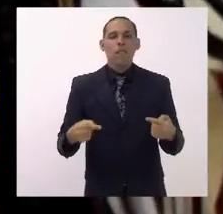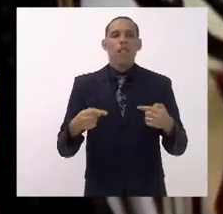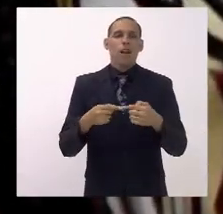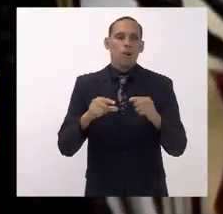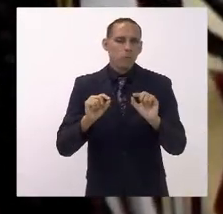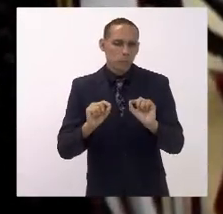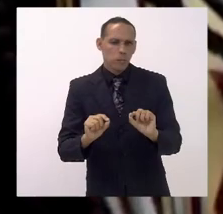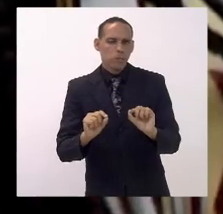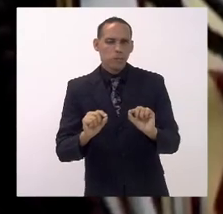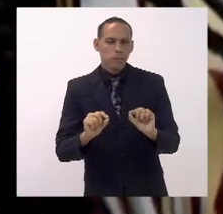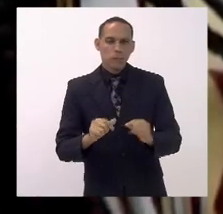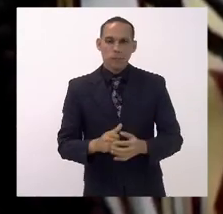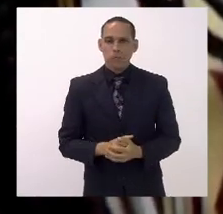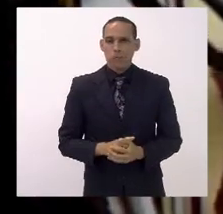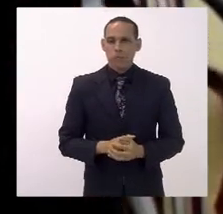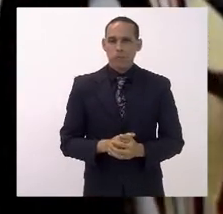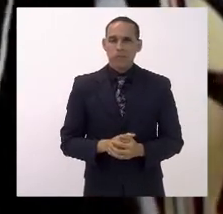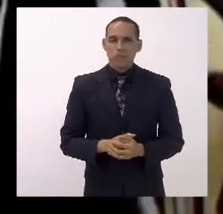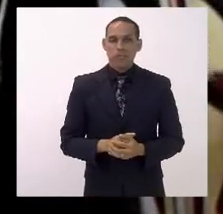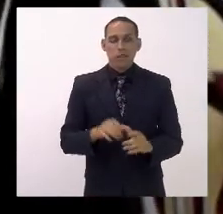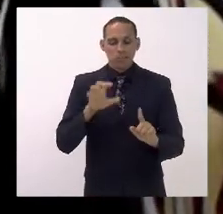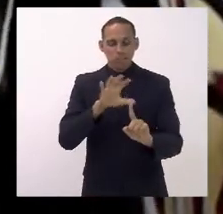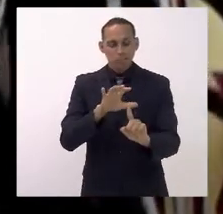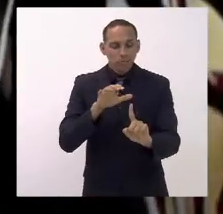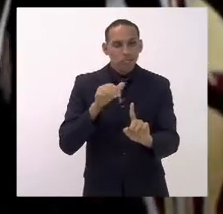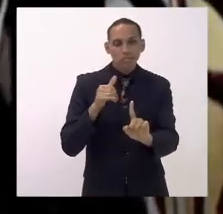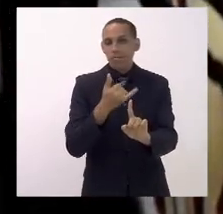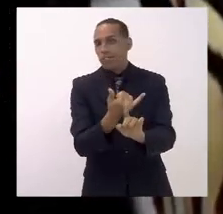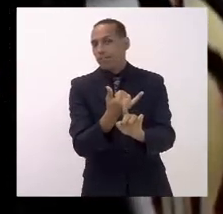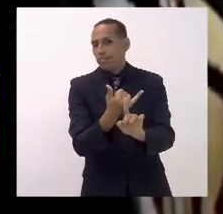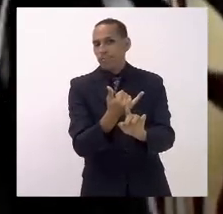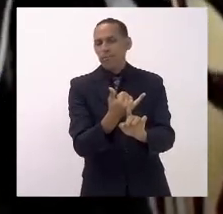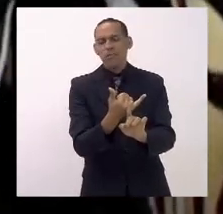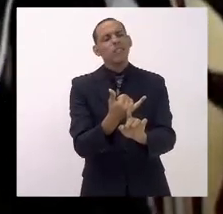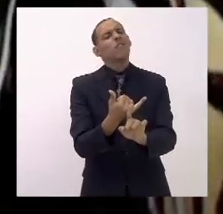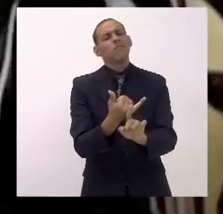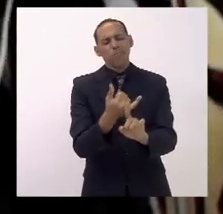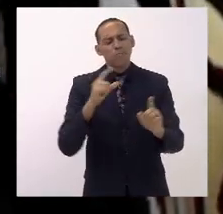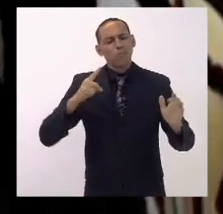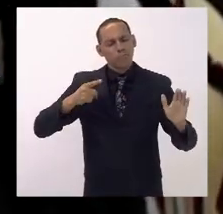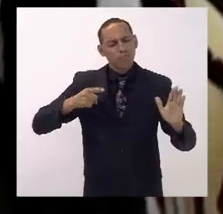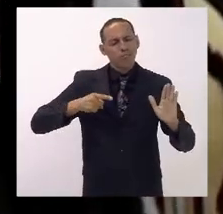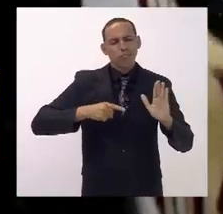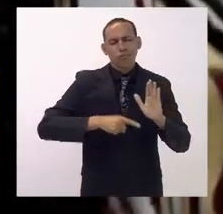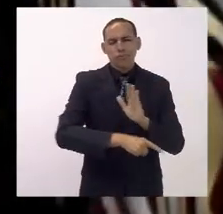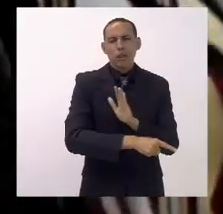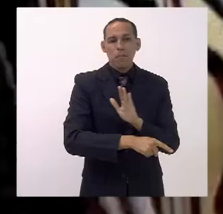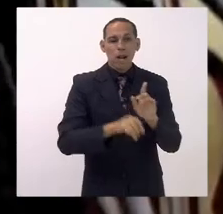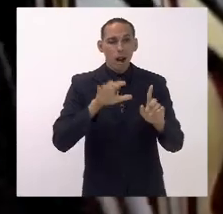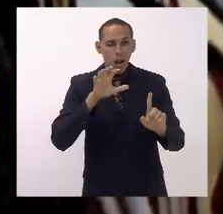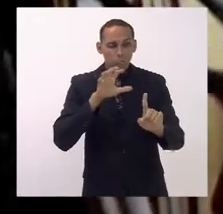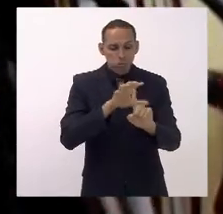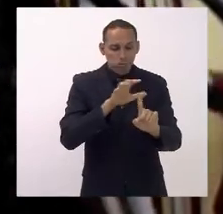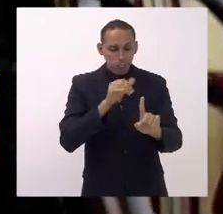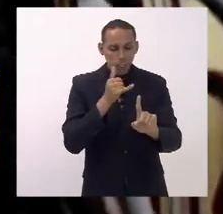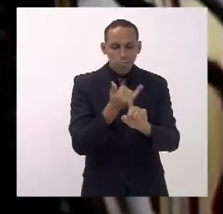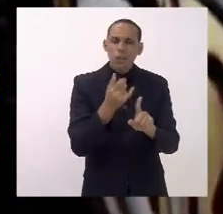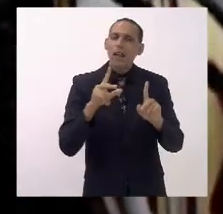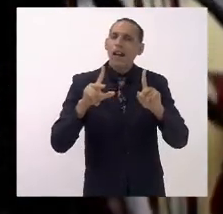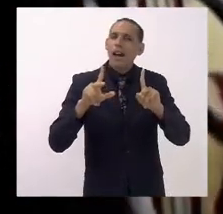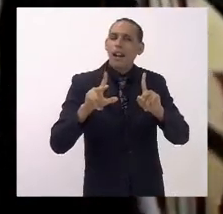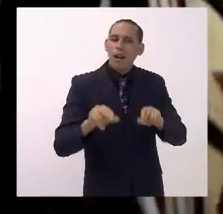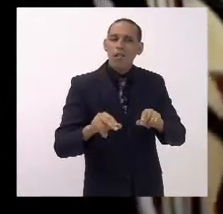relação ao bullying, é muito, muito, muito, muito profundo. O bullying significa